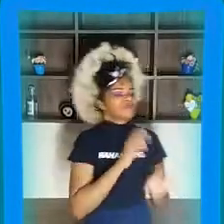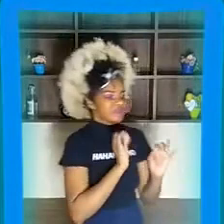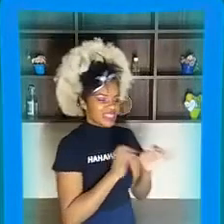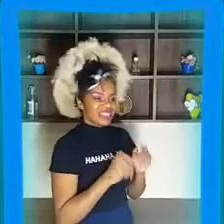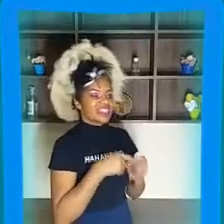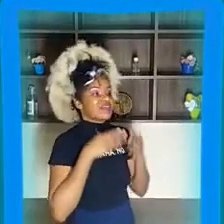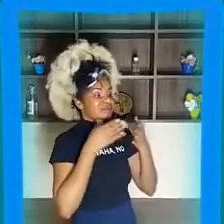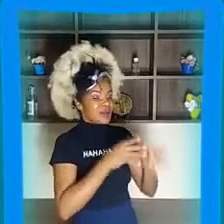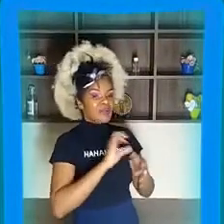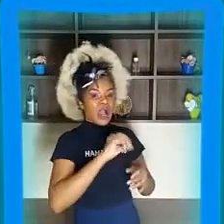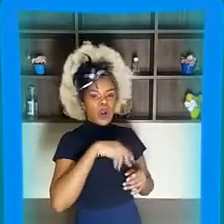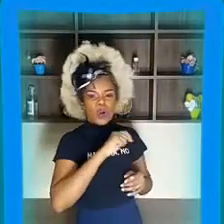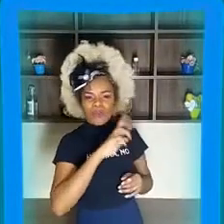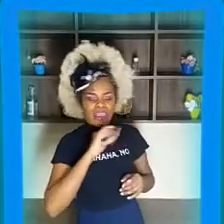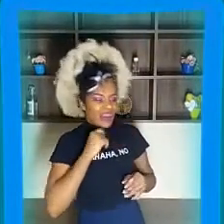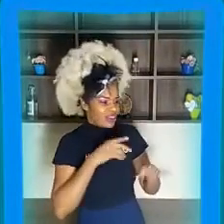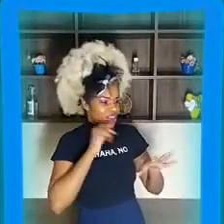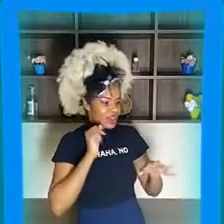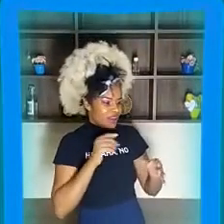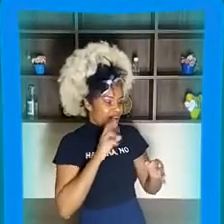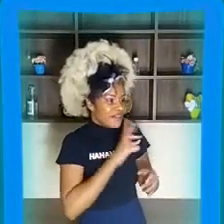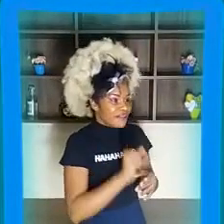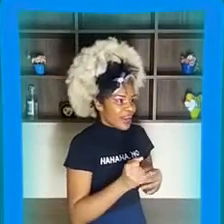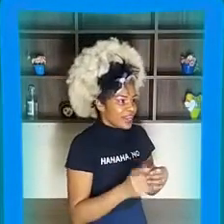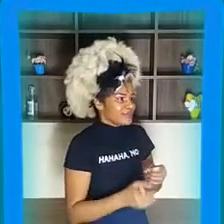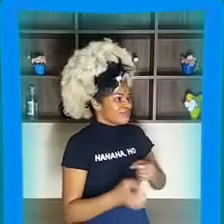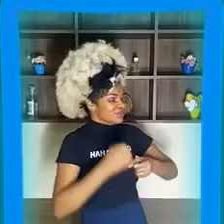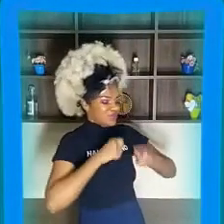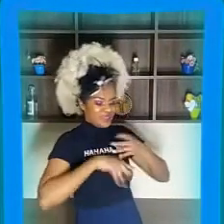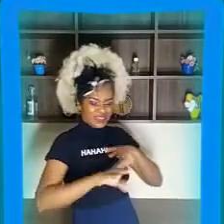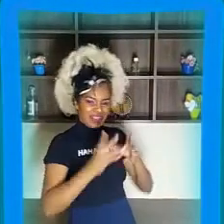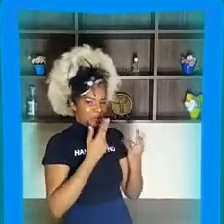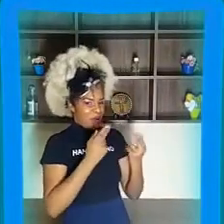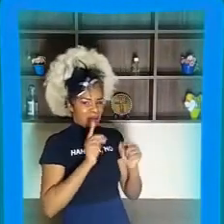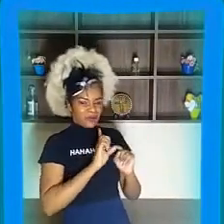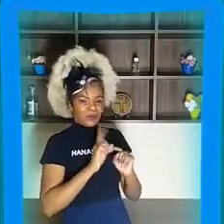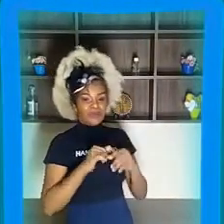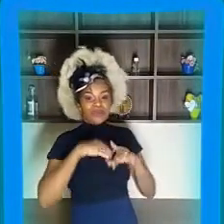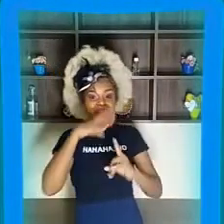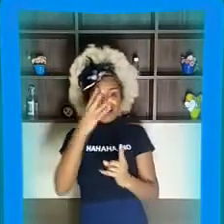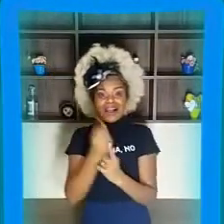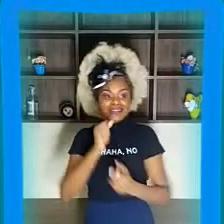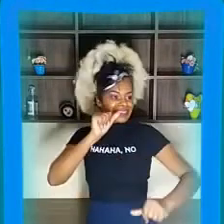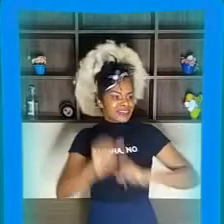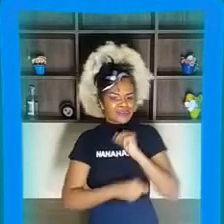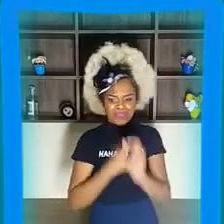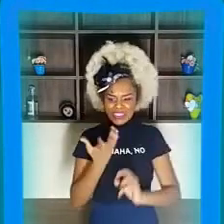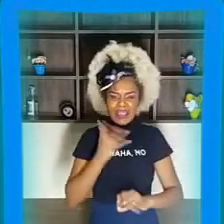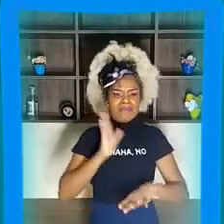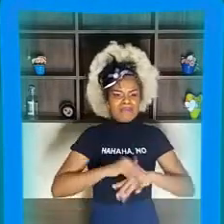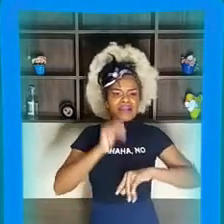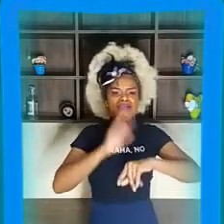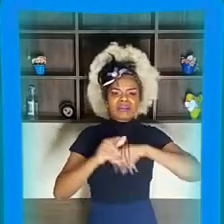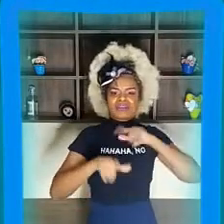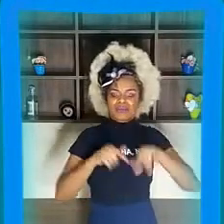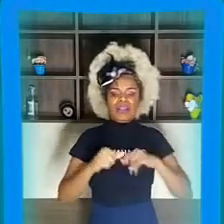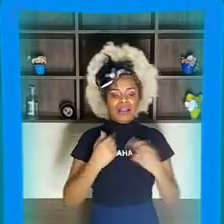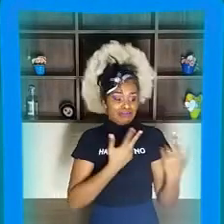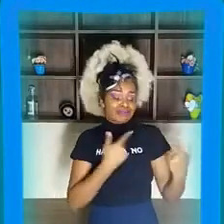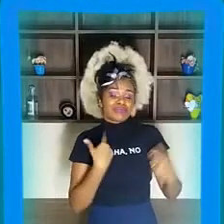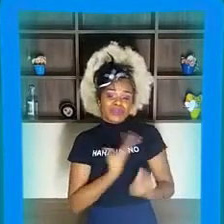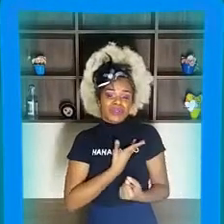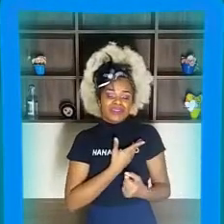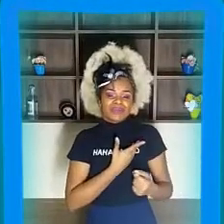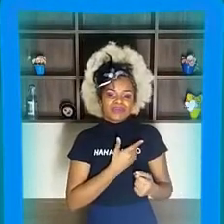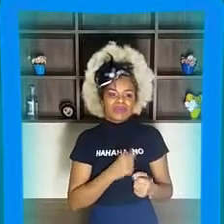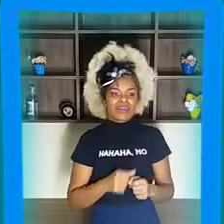Comerj não sai igual, né? E com arte, então, a gente sai transformado, querendo cada vez mais trabalhar. E foi o nosso caso. É